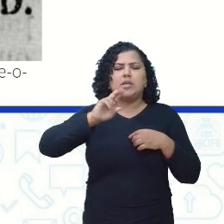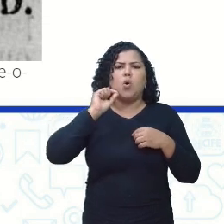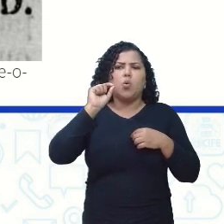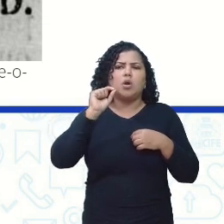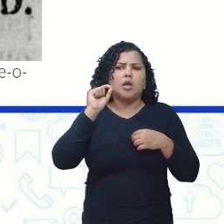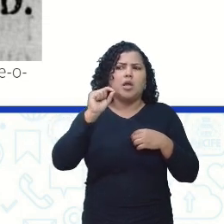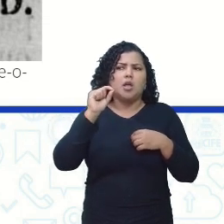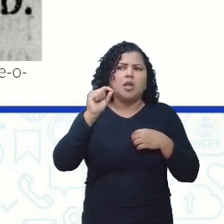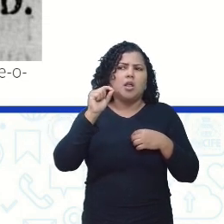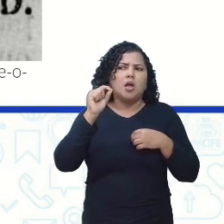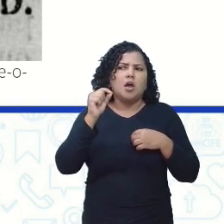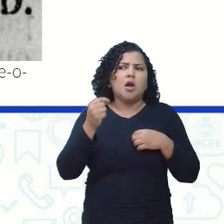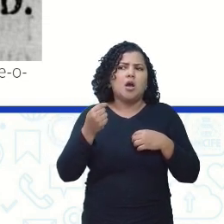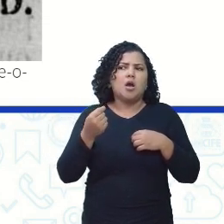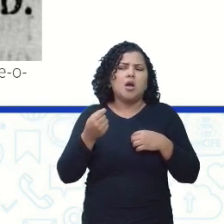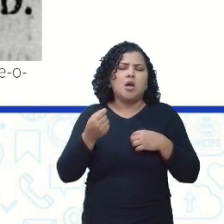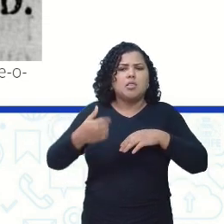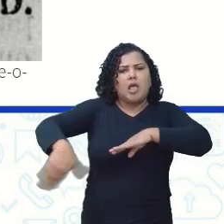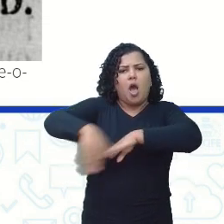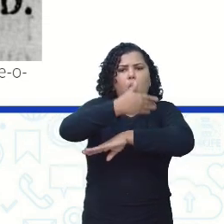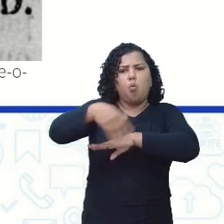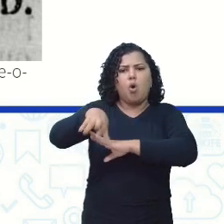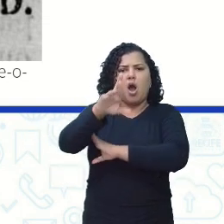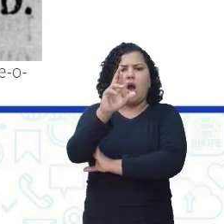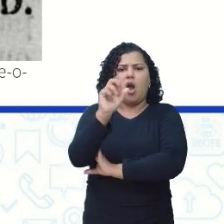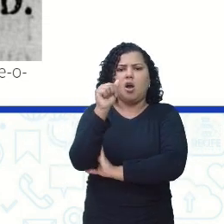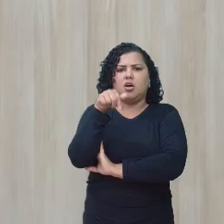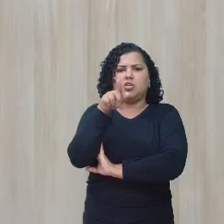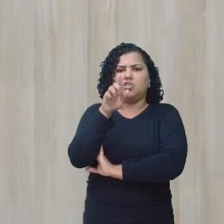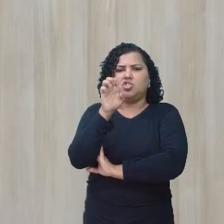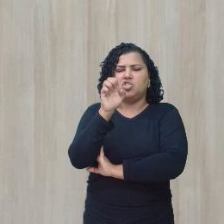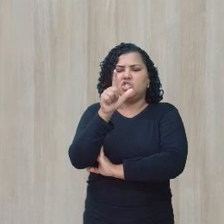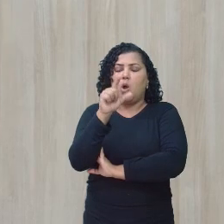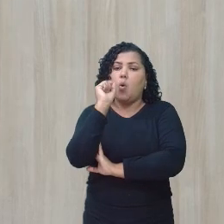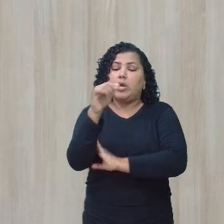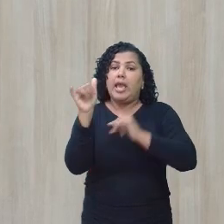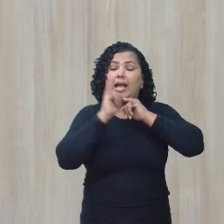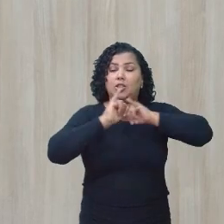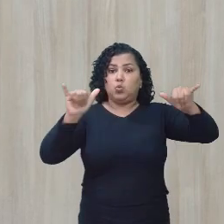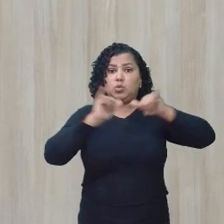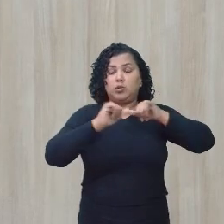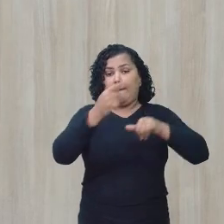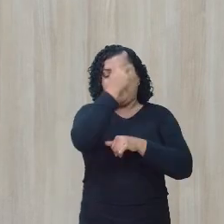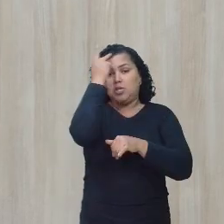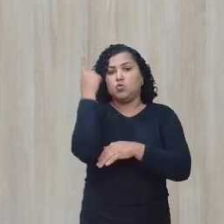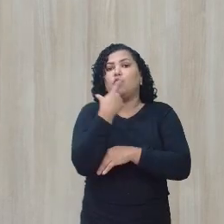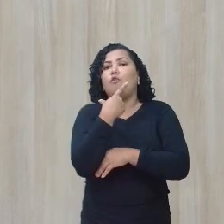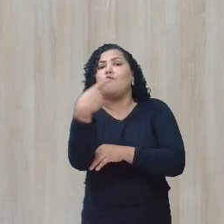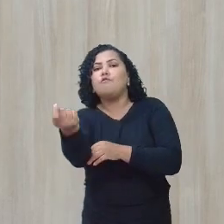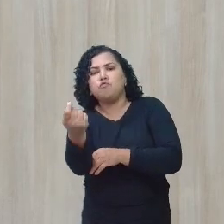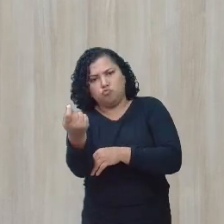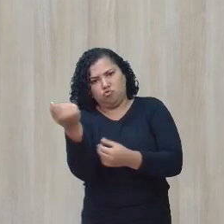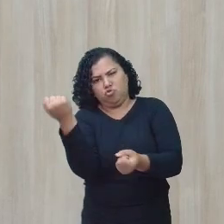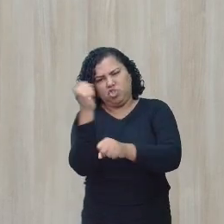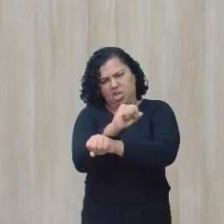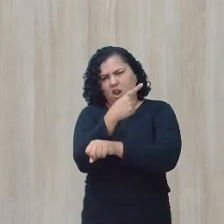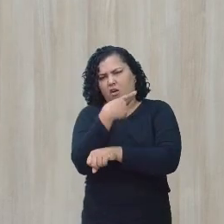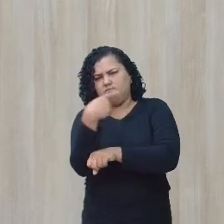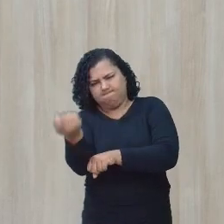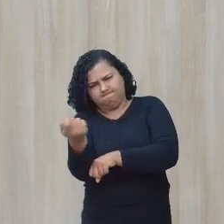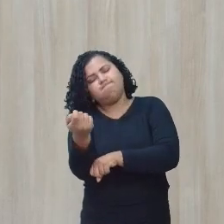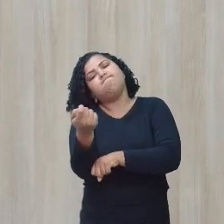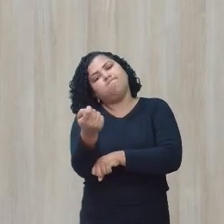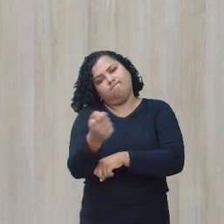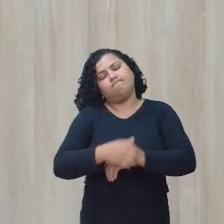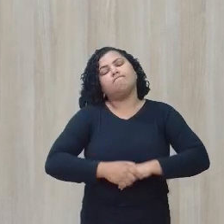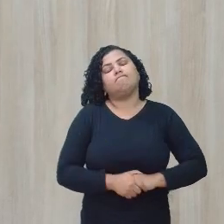apreendedores levam na Rua do Rangel, número 12. Aí já é um anúncio de uma pessoa escravizada que fugiu e